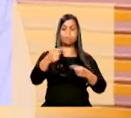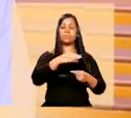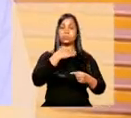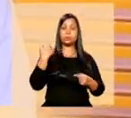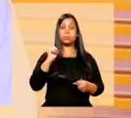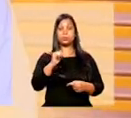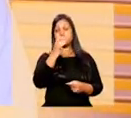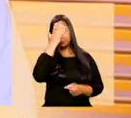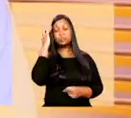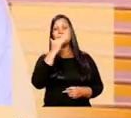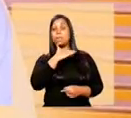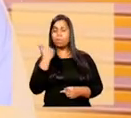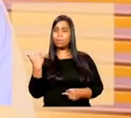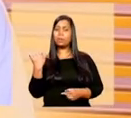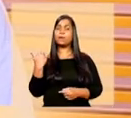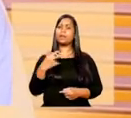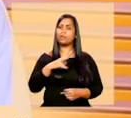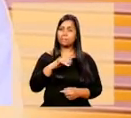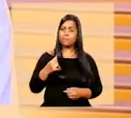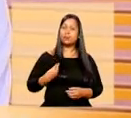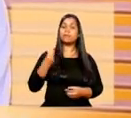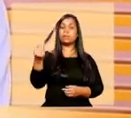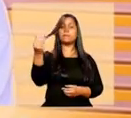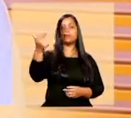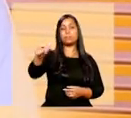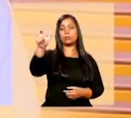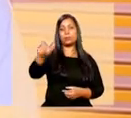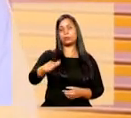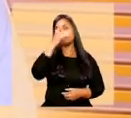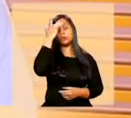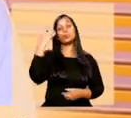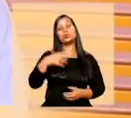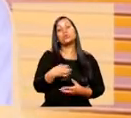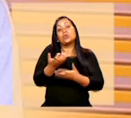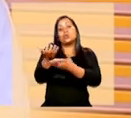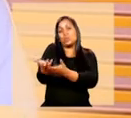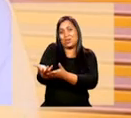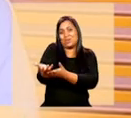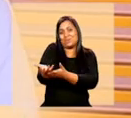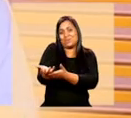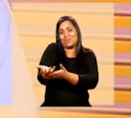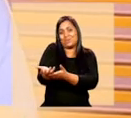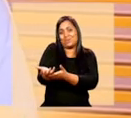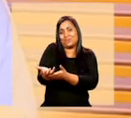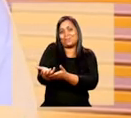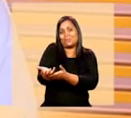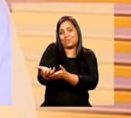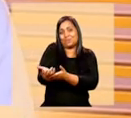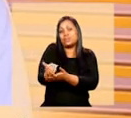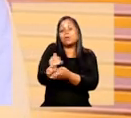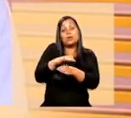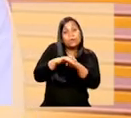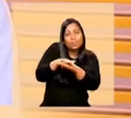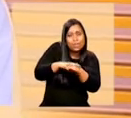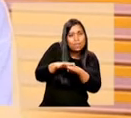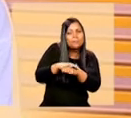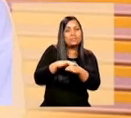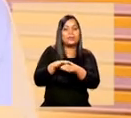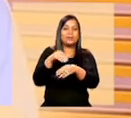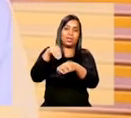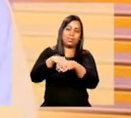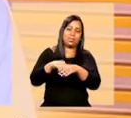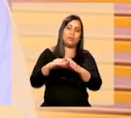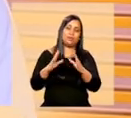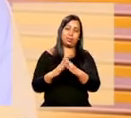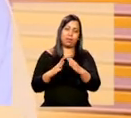morte. Se uma pessoa falecer, vai dar vida para outra. É só doar um órgão. E avisar, e conversar mais um